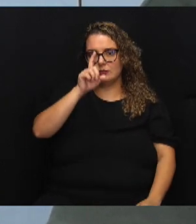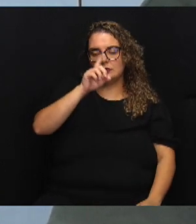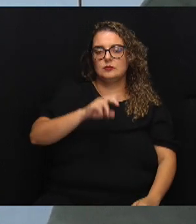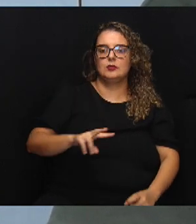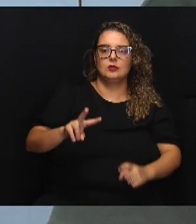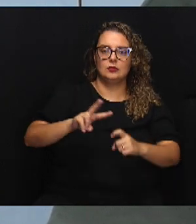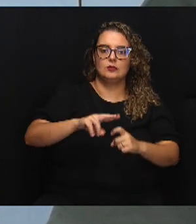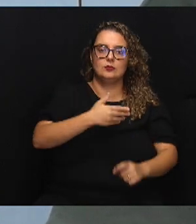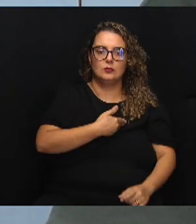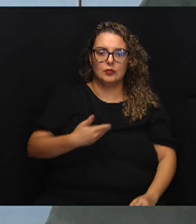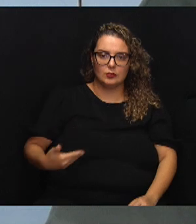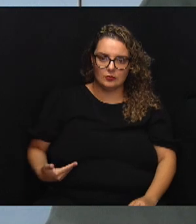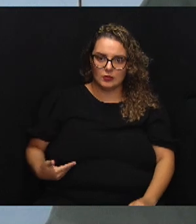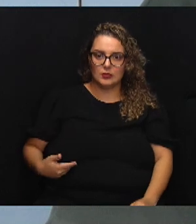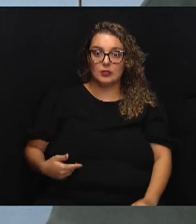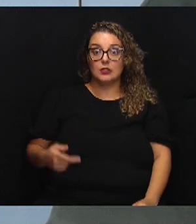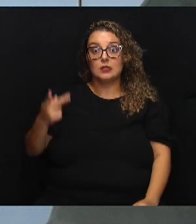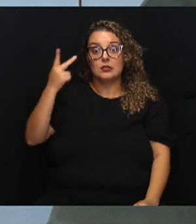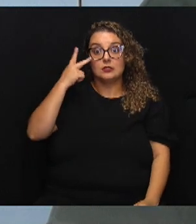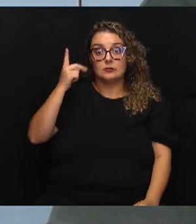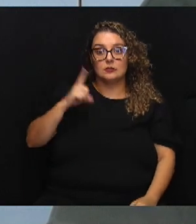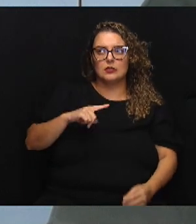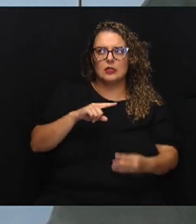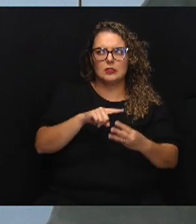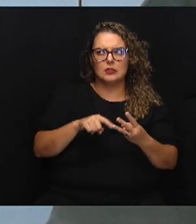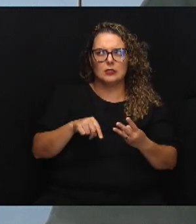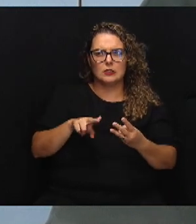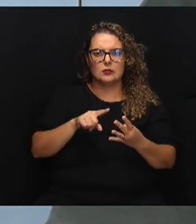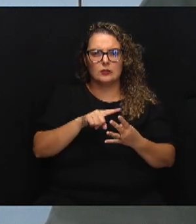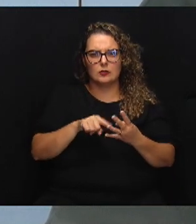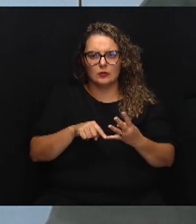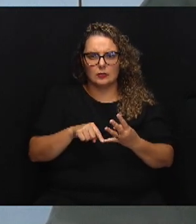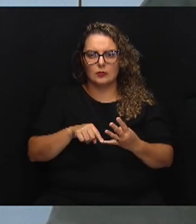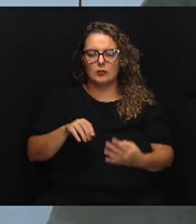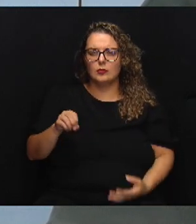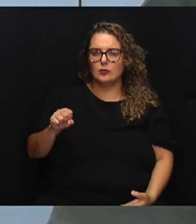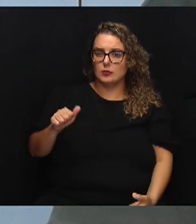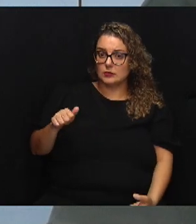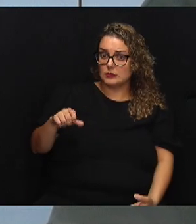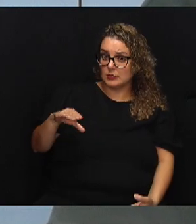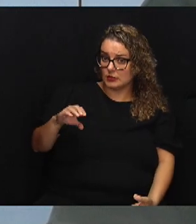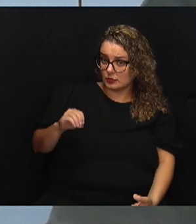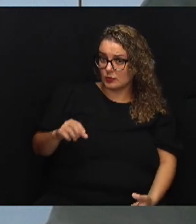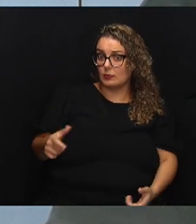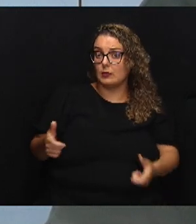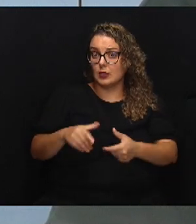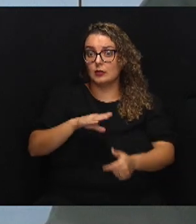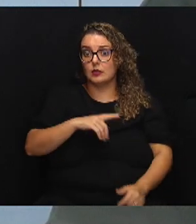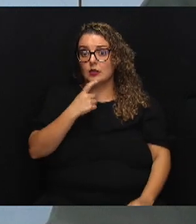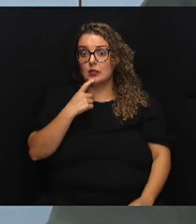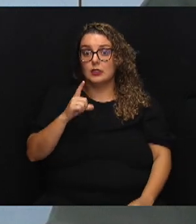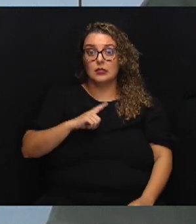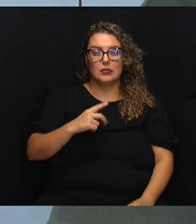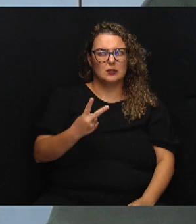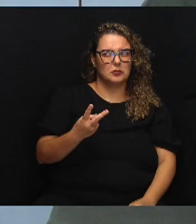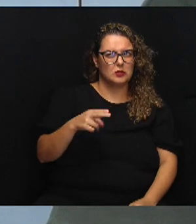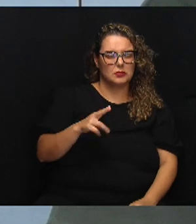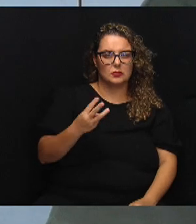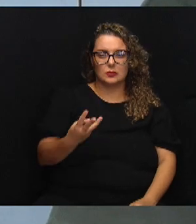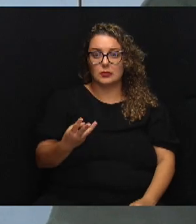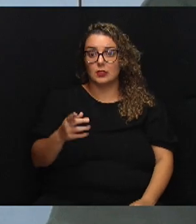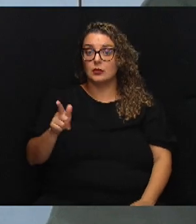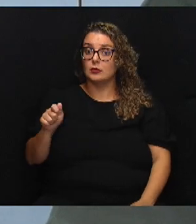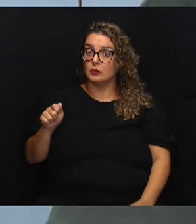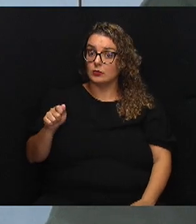veterinário, sendo que São Paulo já tem 3 ou 4, se eu não me engano. Tá. Osasco é uma cidade menor que Campinas, tem 2 ou 3. Guarulhos